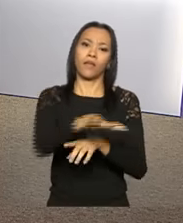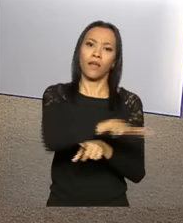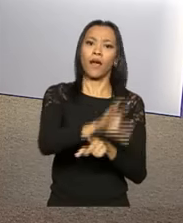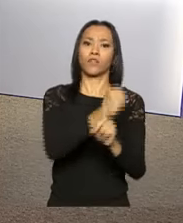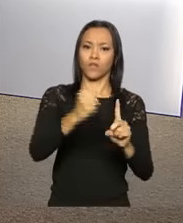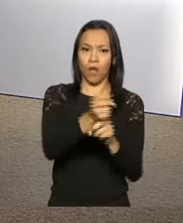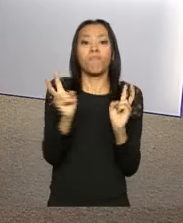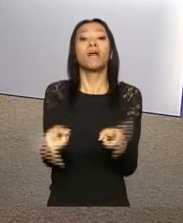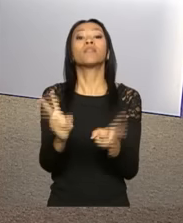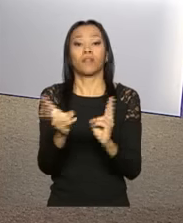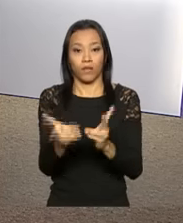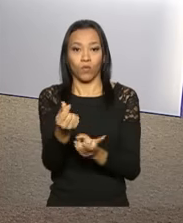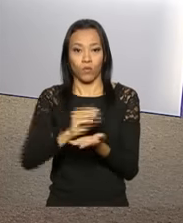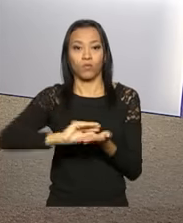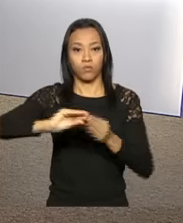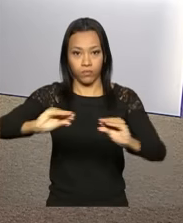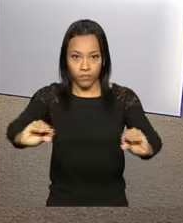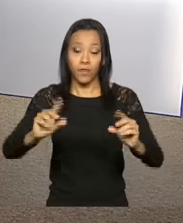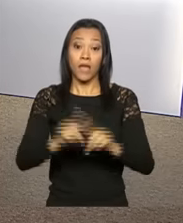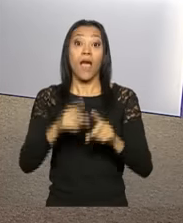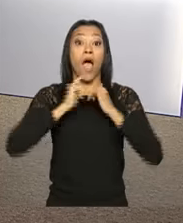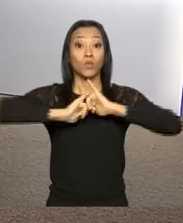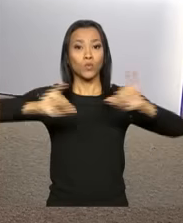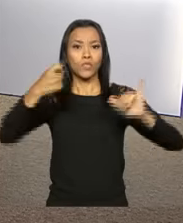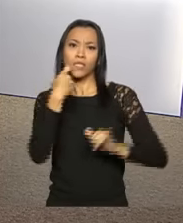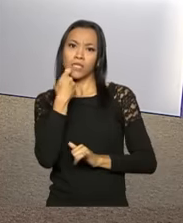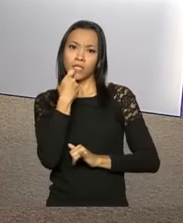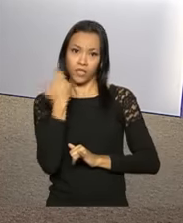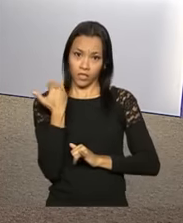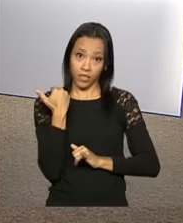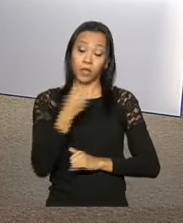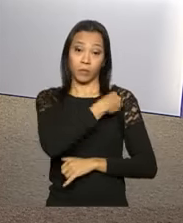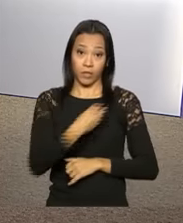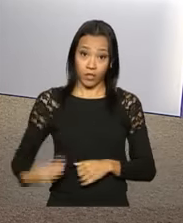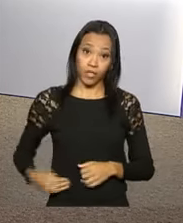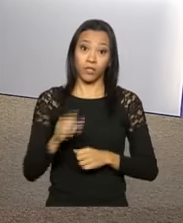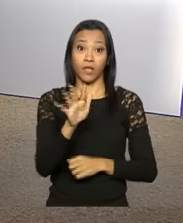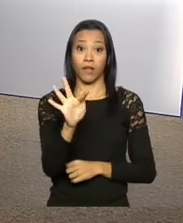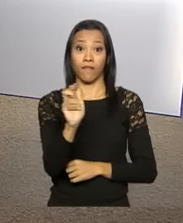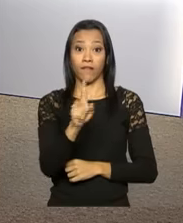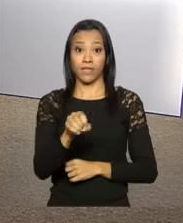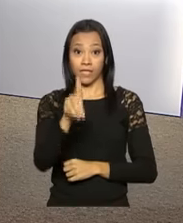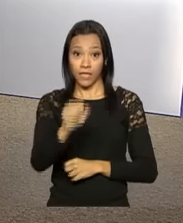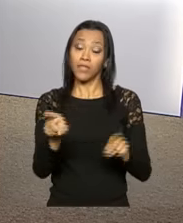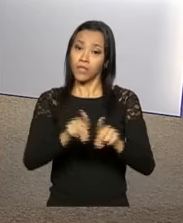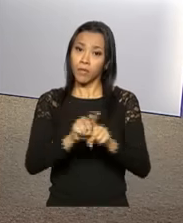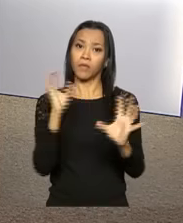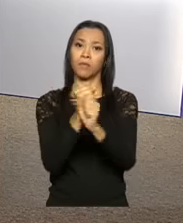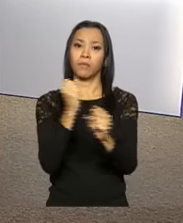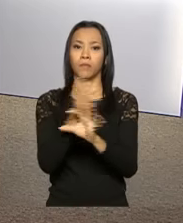o anúncio foi na última sexta-feira durante uma entrevista coletiva dos ministros da Fazenda Nelson Barbosa e do planejamento